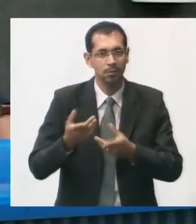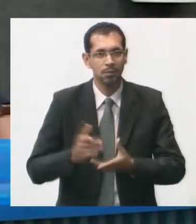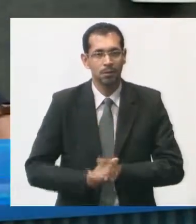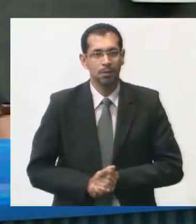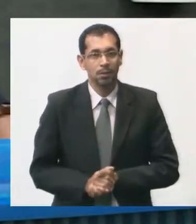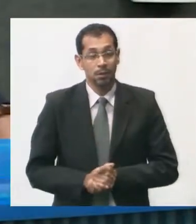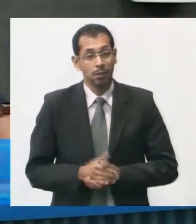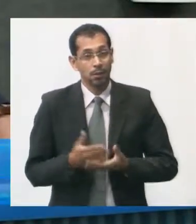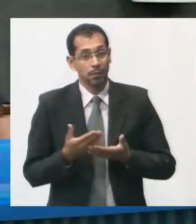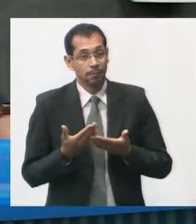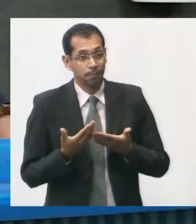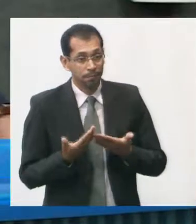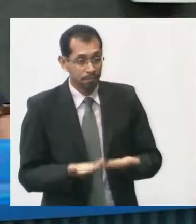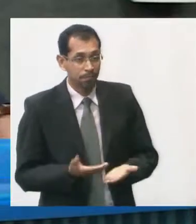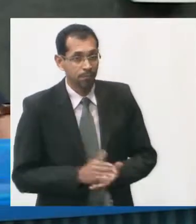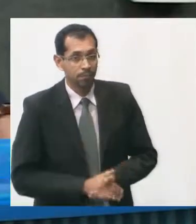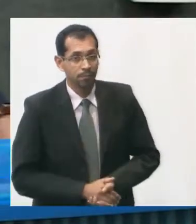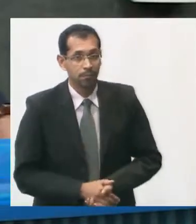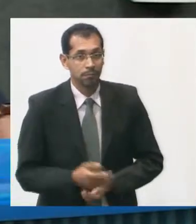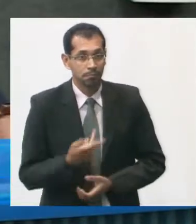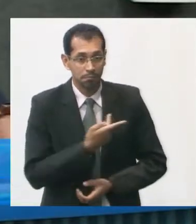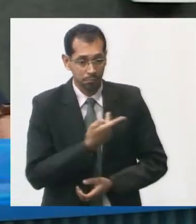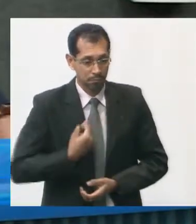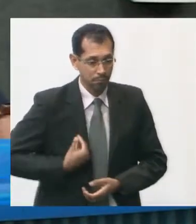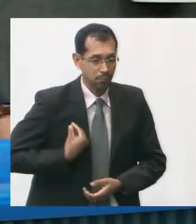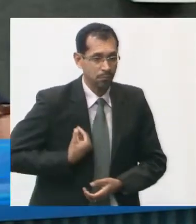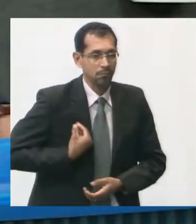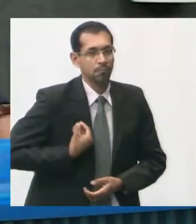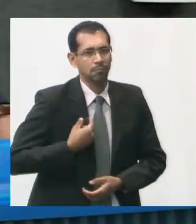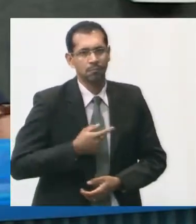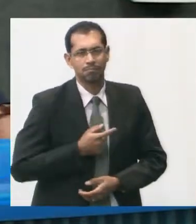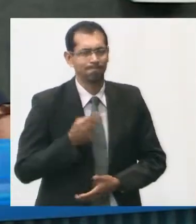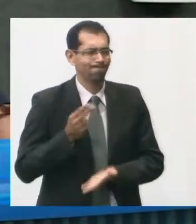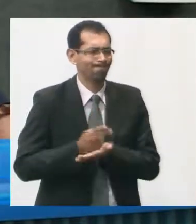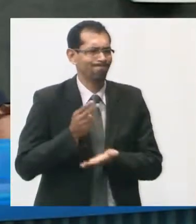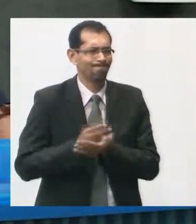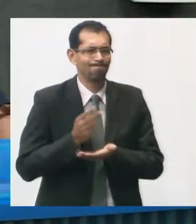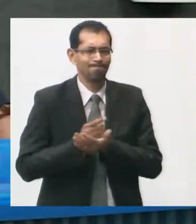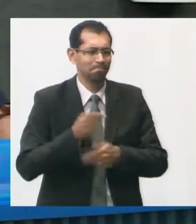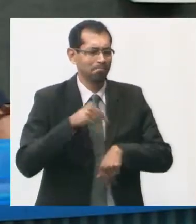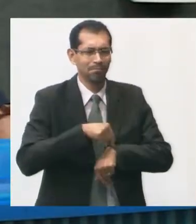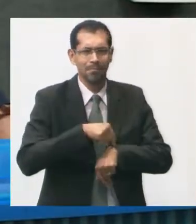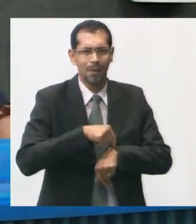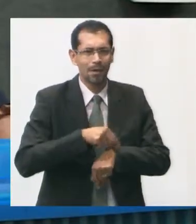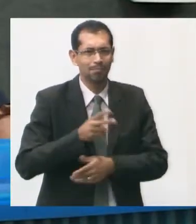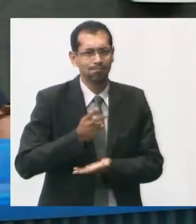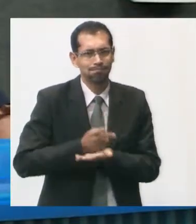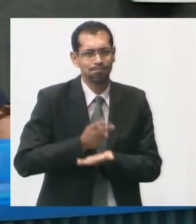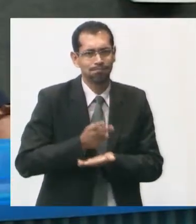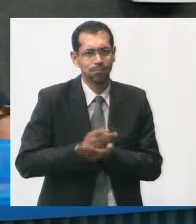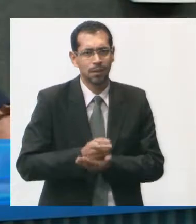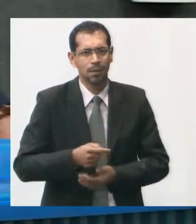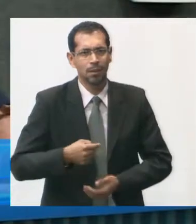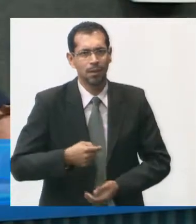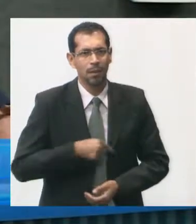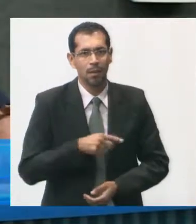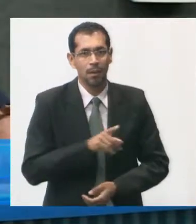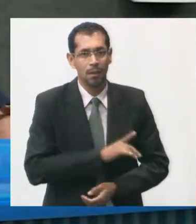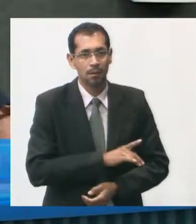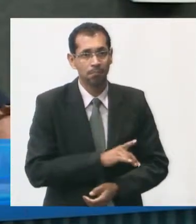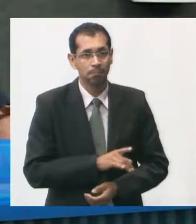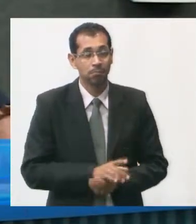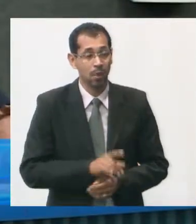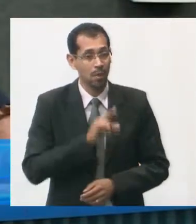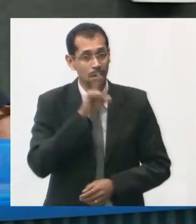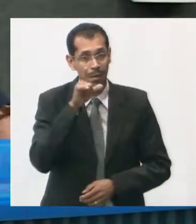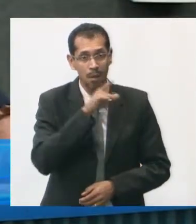momento, vereador Dalton Neves, por essa luz que está acesa na minha cabeça aqui, a todo momento no Liquida Guaibeira, eu imaginava Vossa Excelência